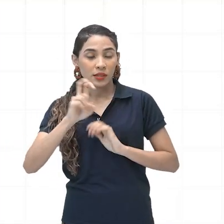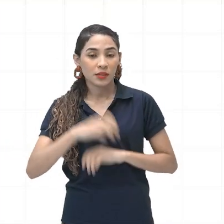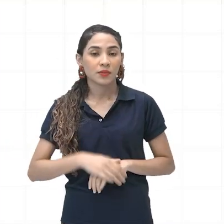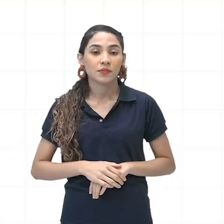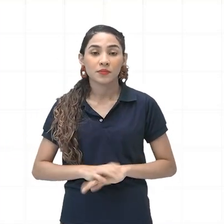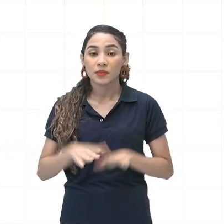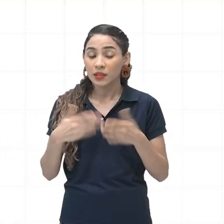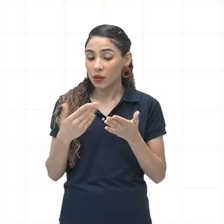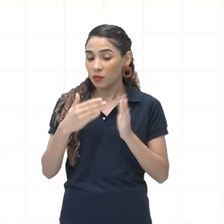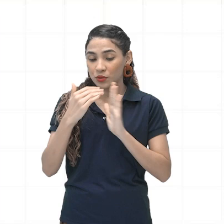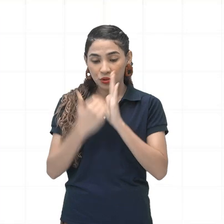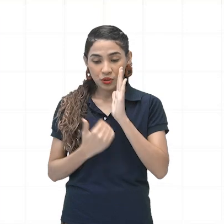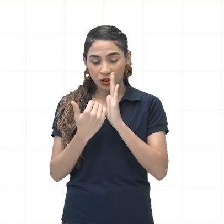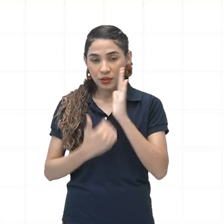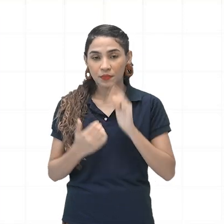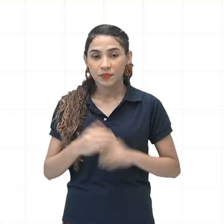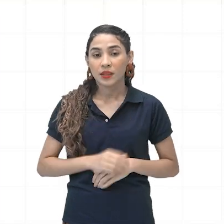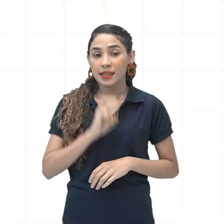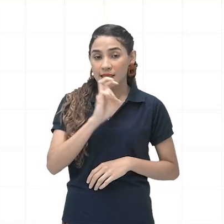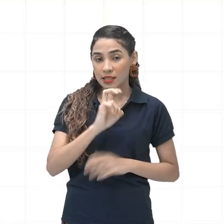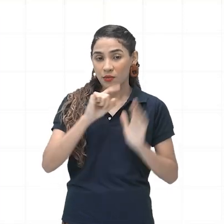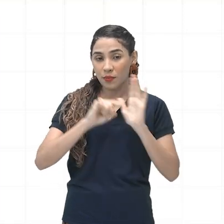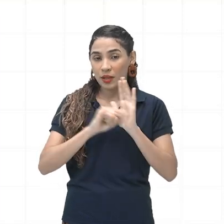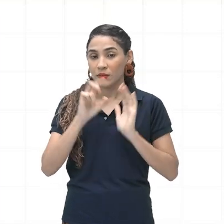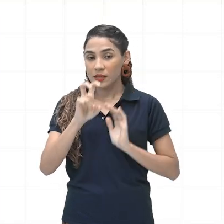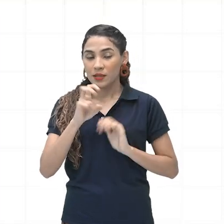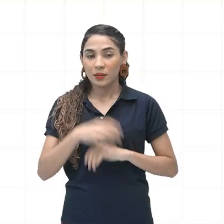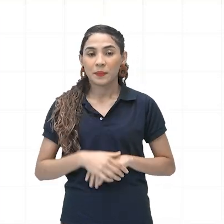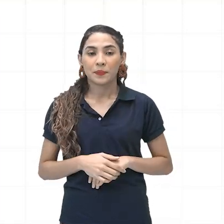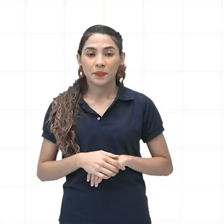Então, vamos subtrair 5 menos 5.